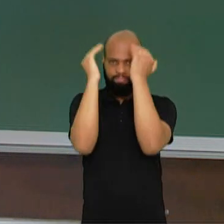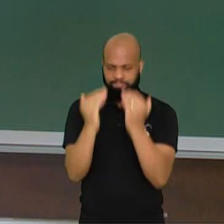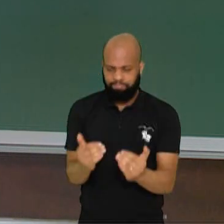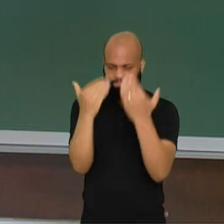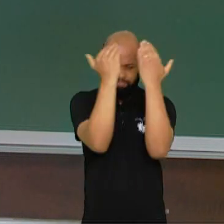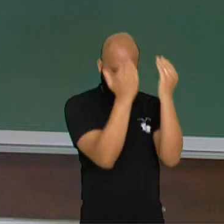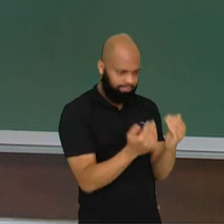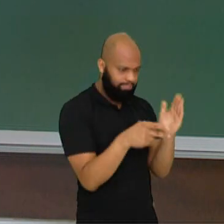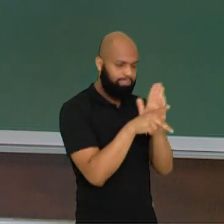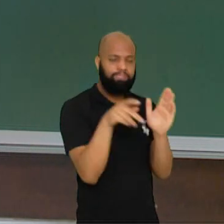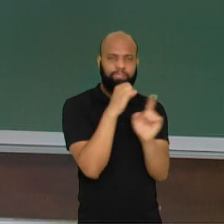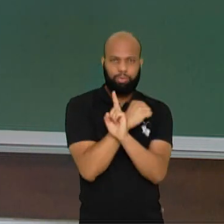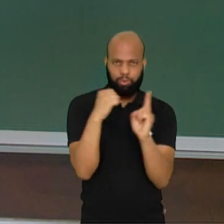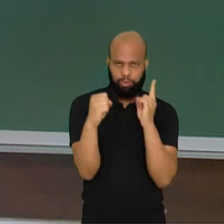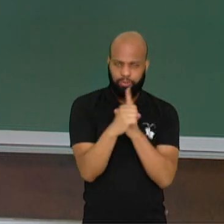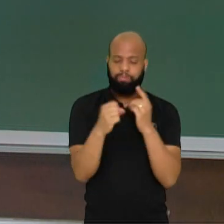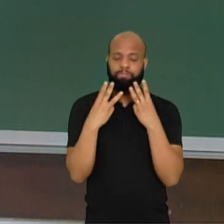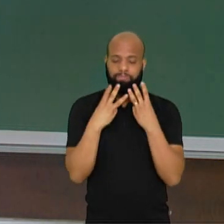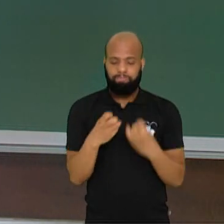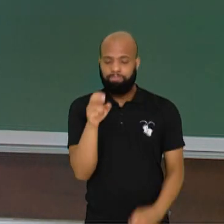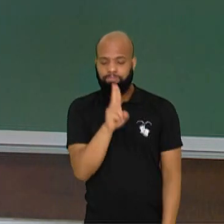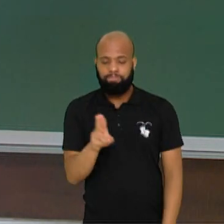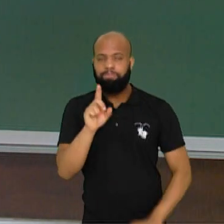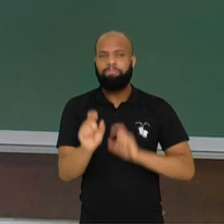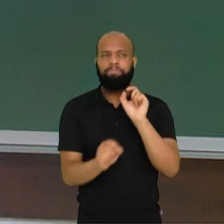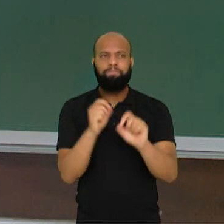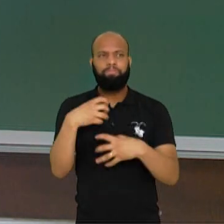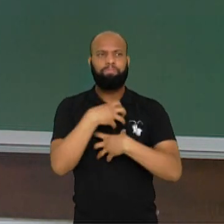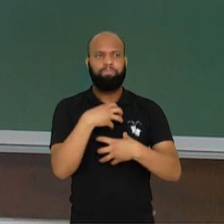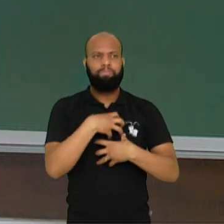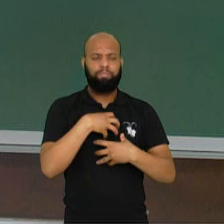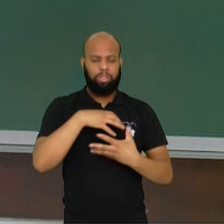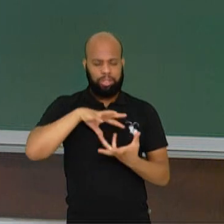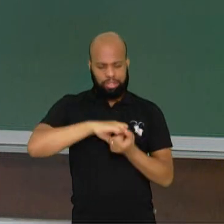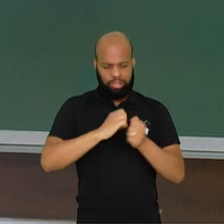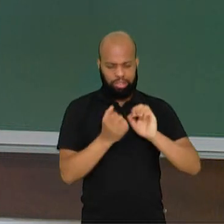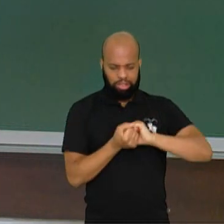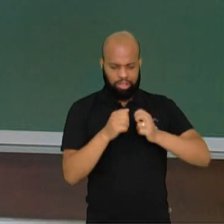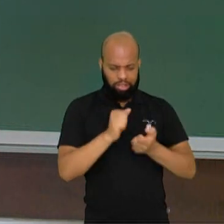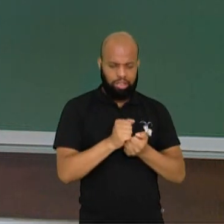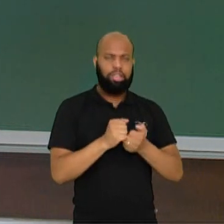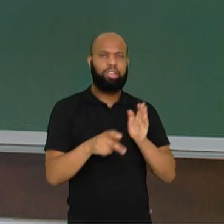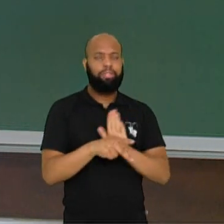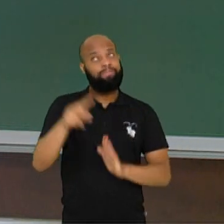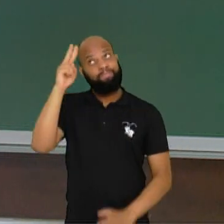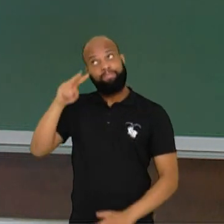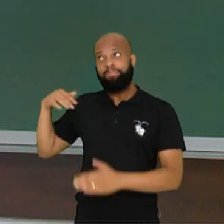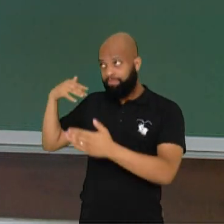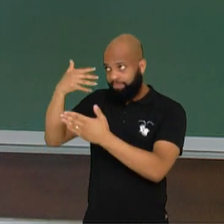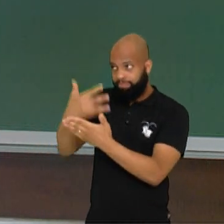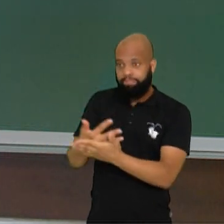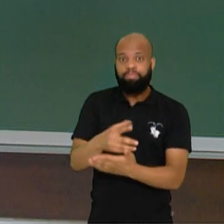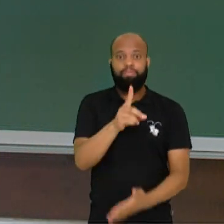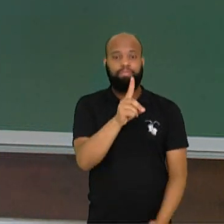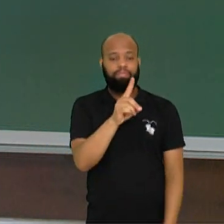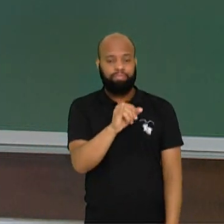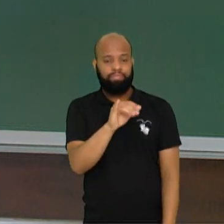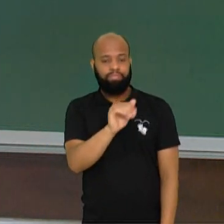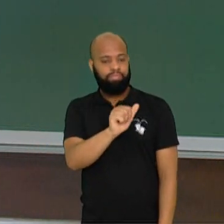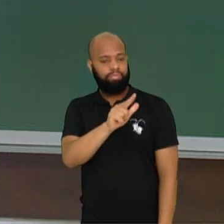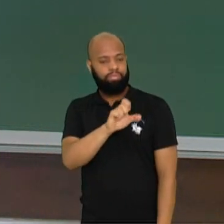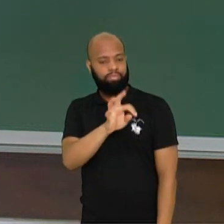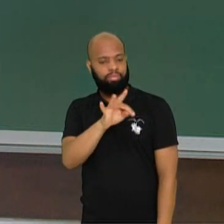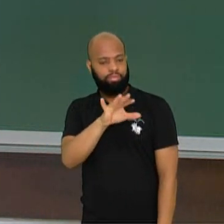da sociedade. Marx utiliza o chamado materialismo histórico dialético, um método de análise